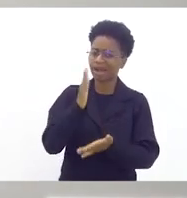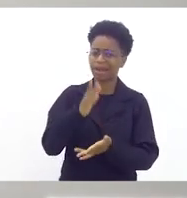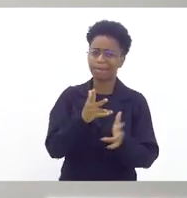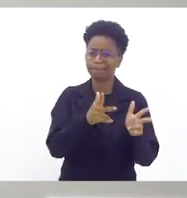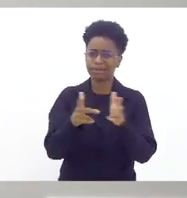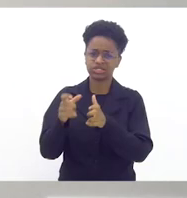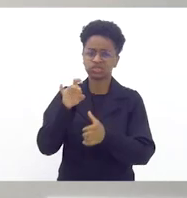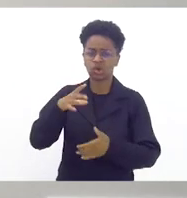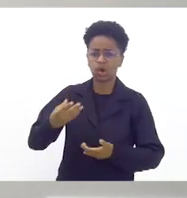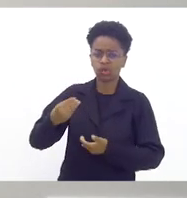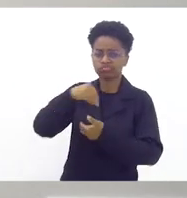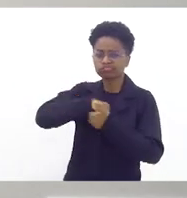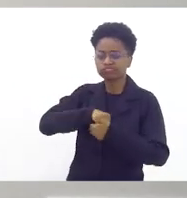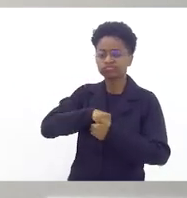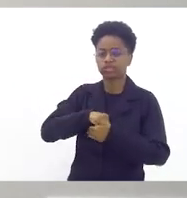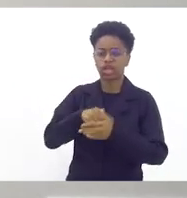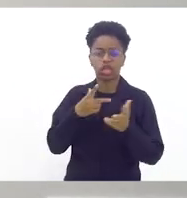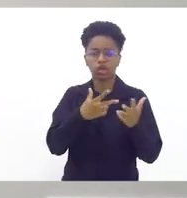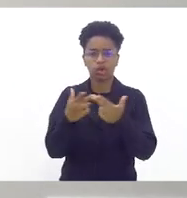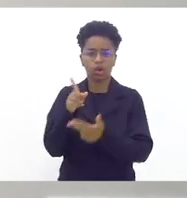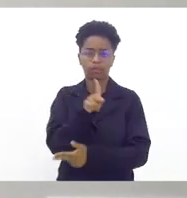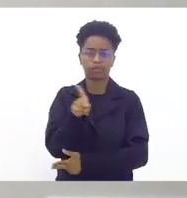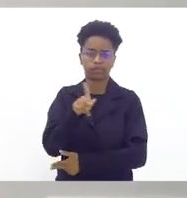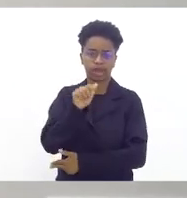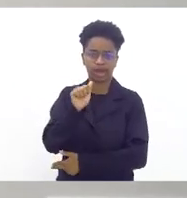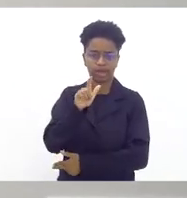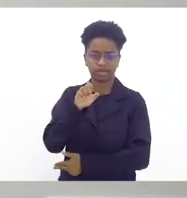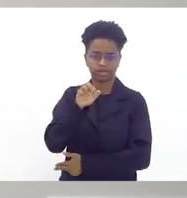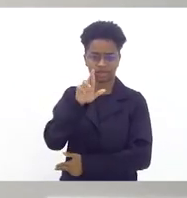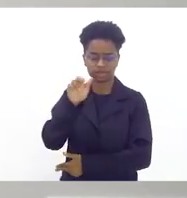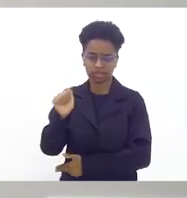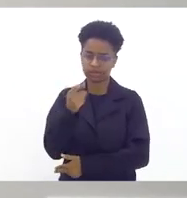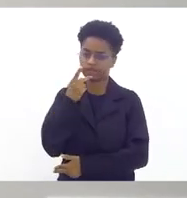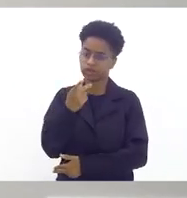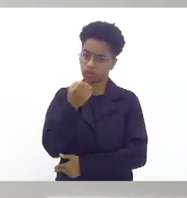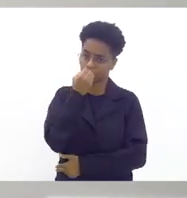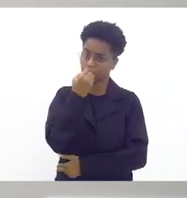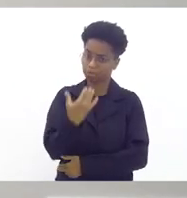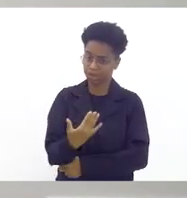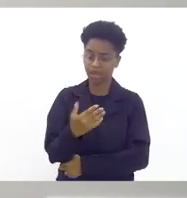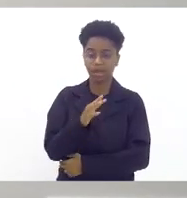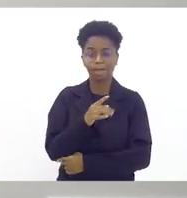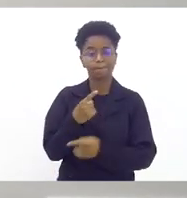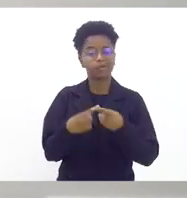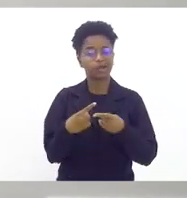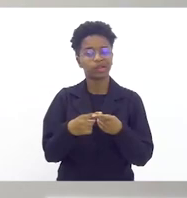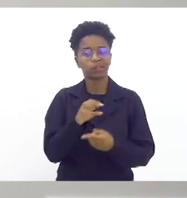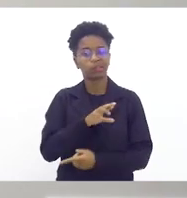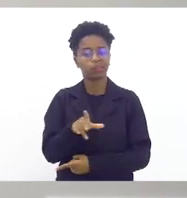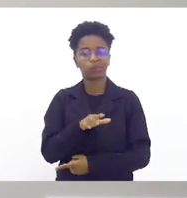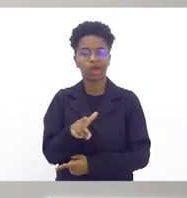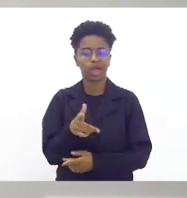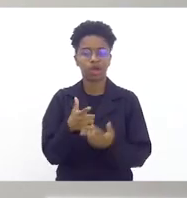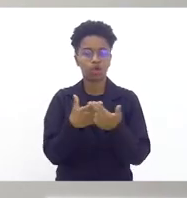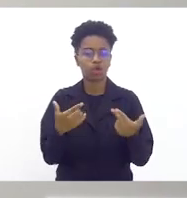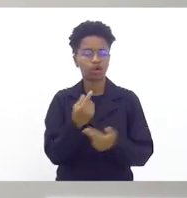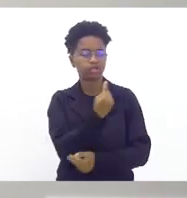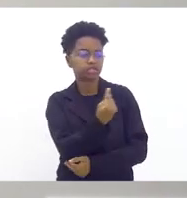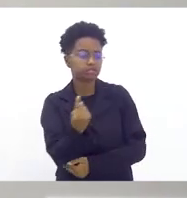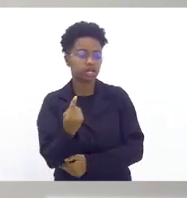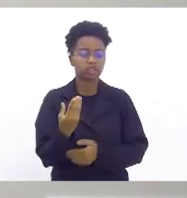subjetivo, como bem falou a professora Alessandra Pio, não é uma coisa individual,